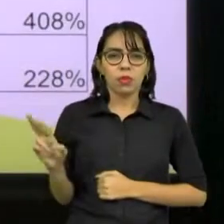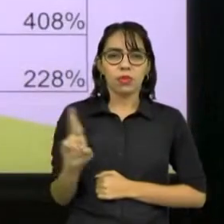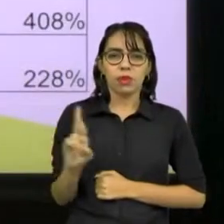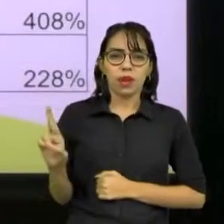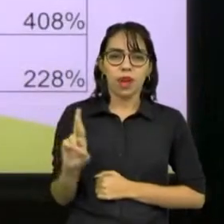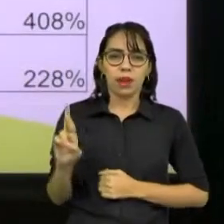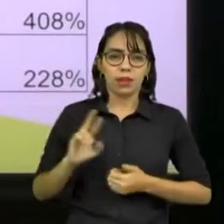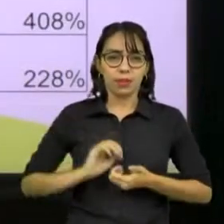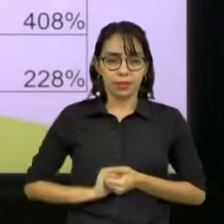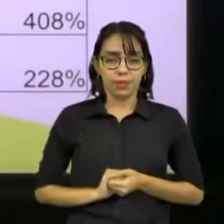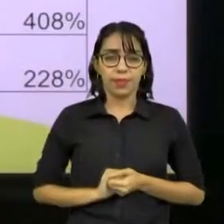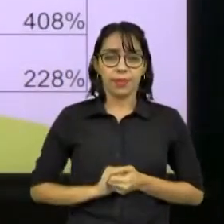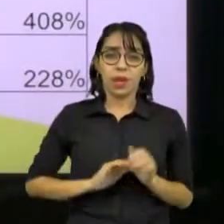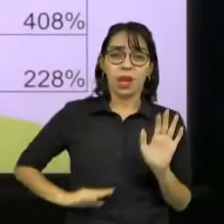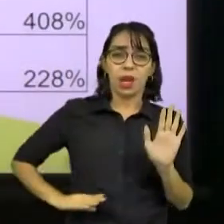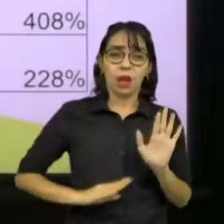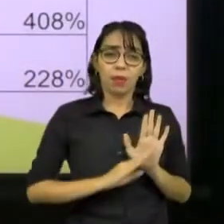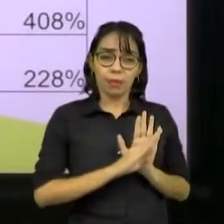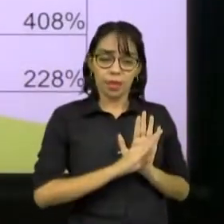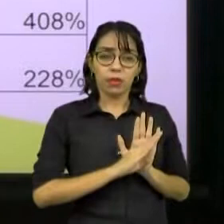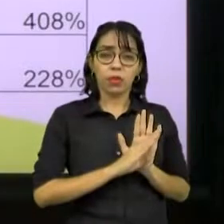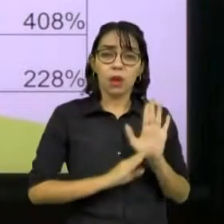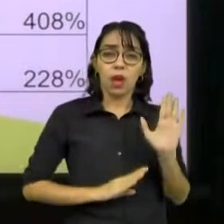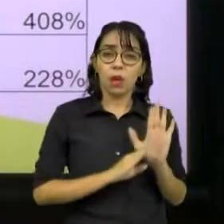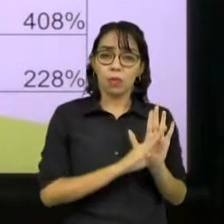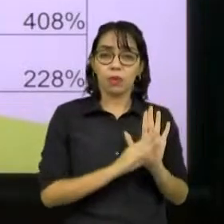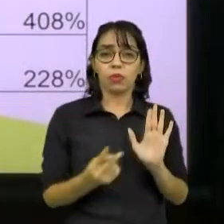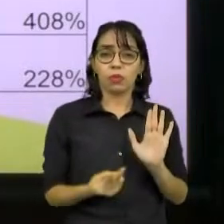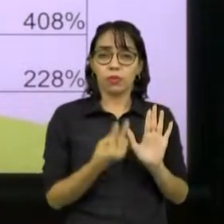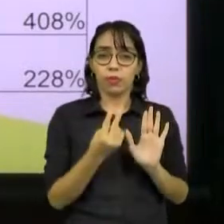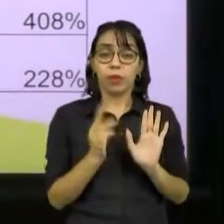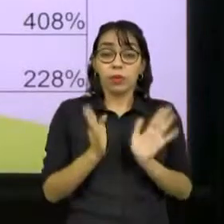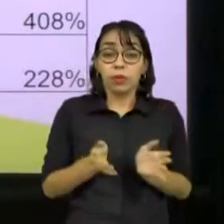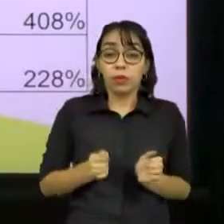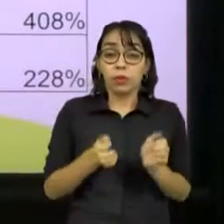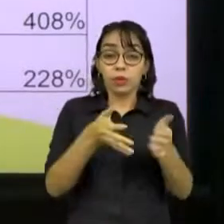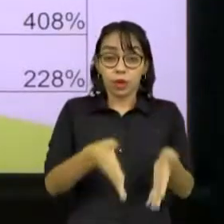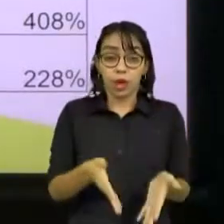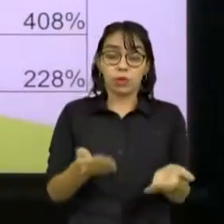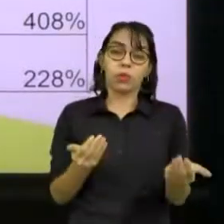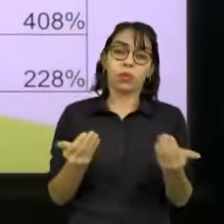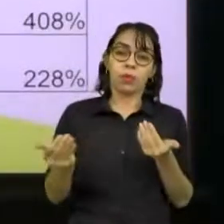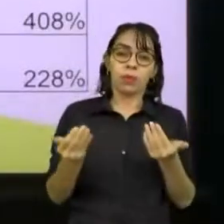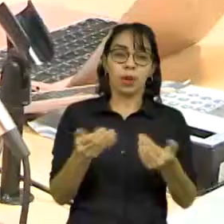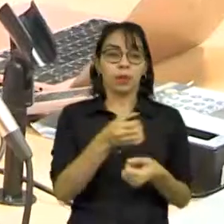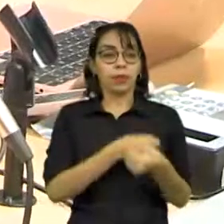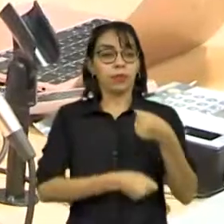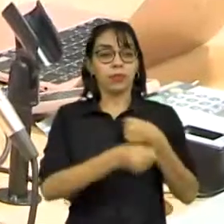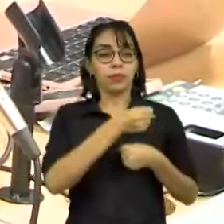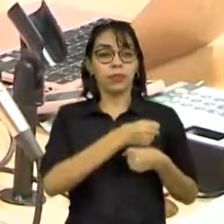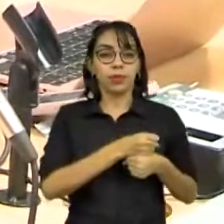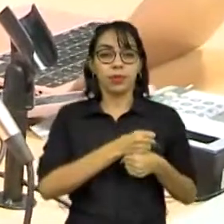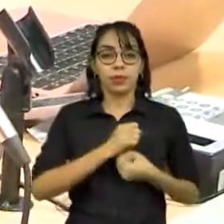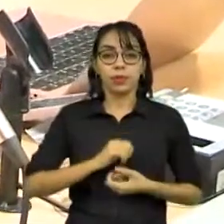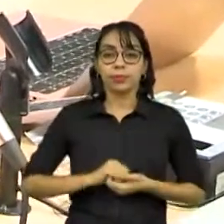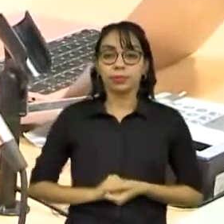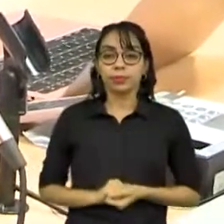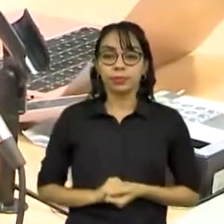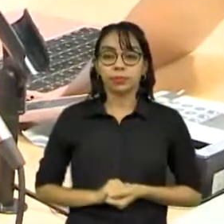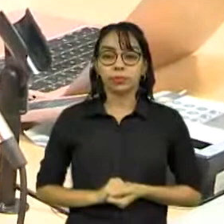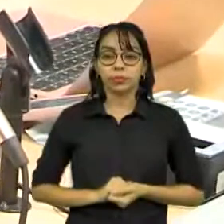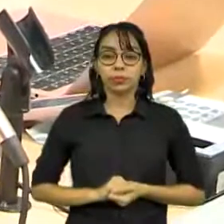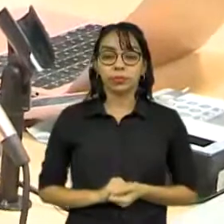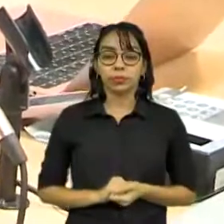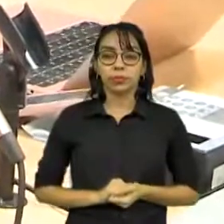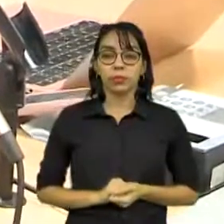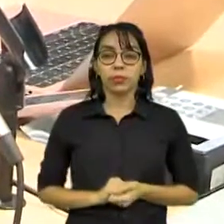de mais de 300 milhões de reais, se comparado ao mesmo período de 2021. As despesas atingiram